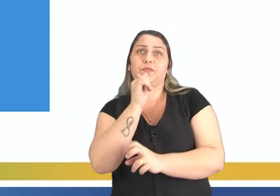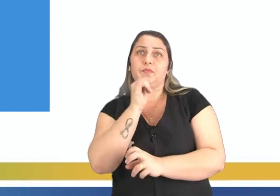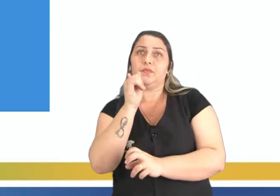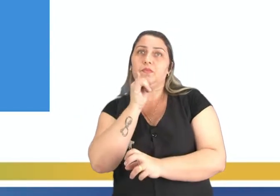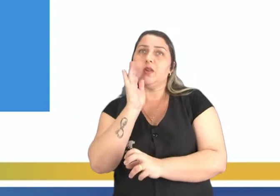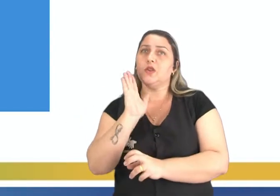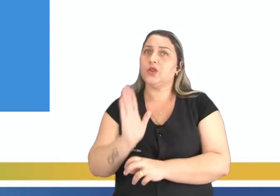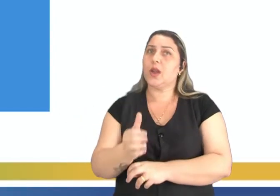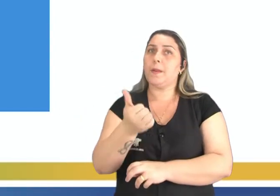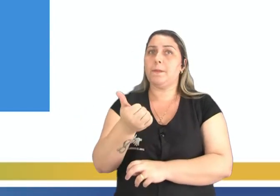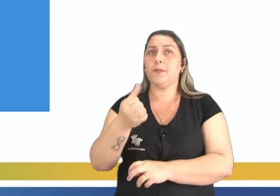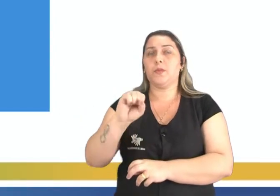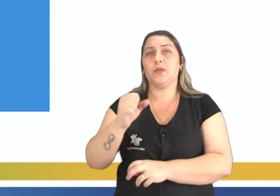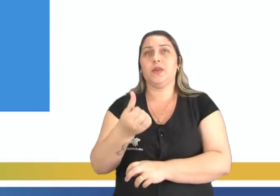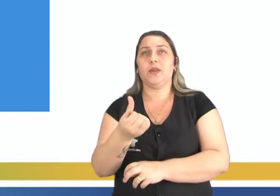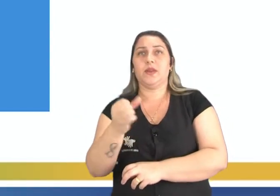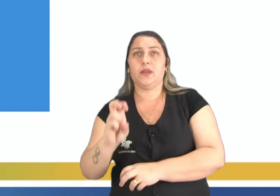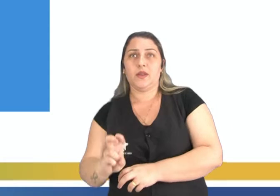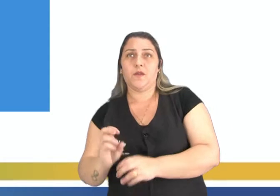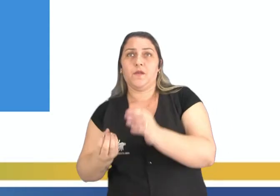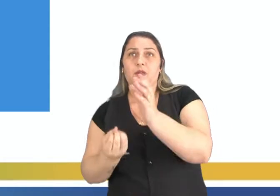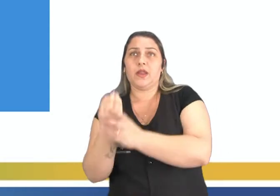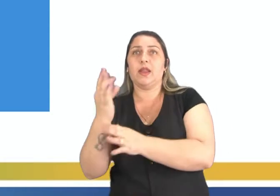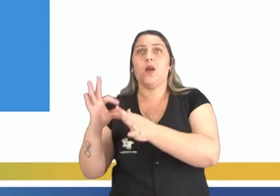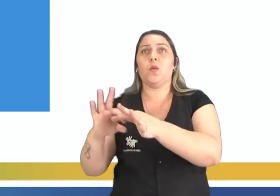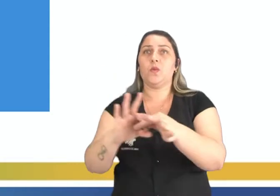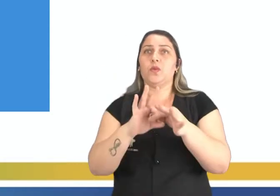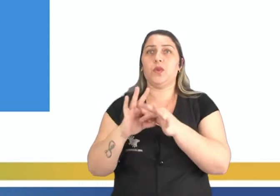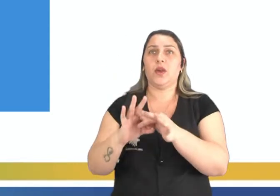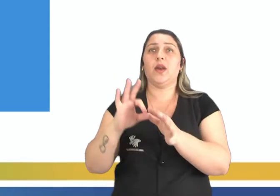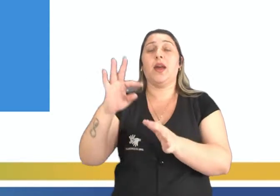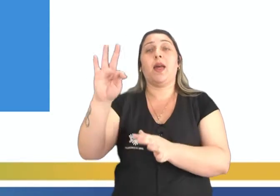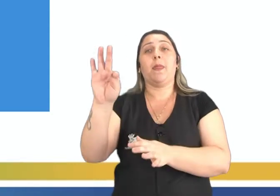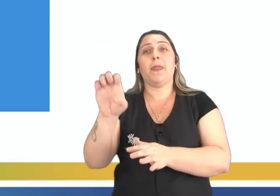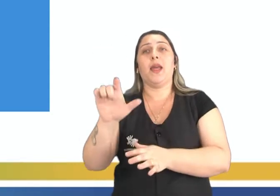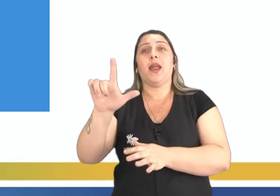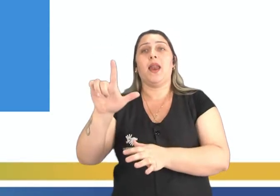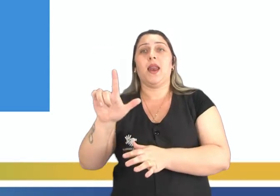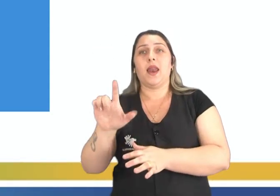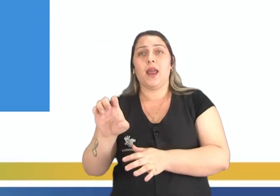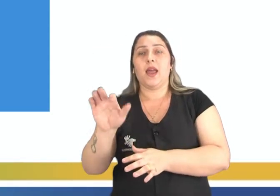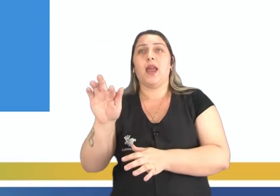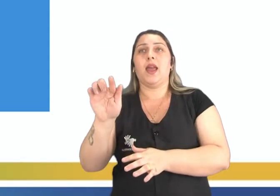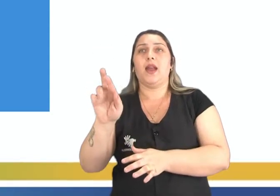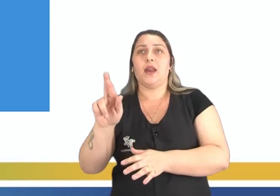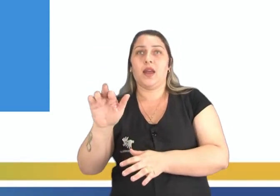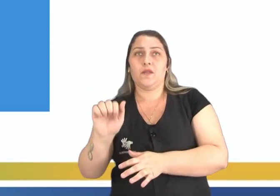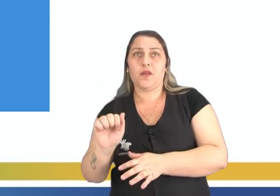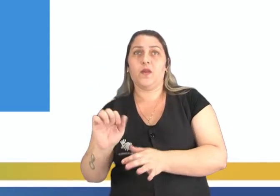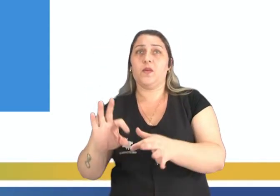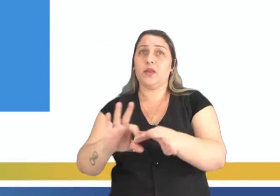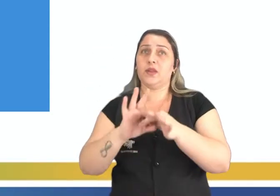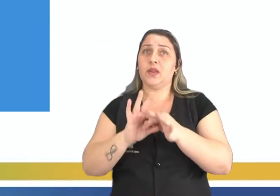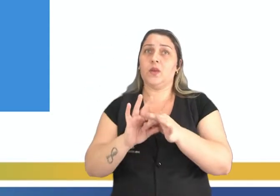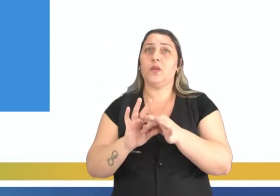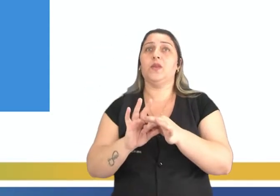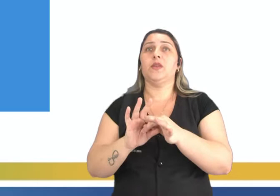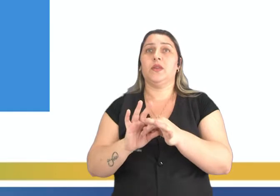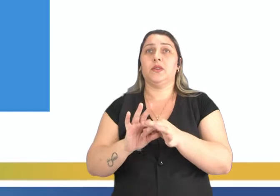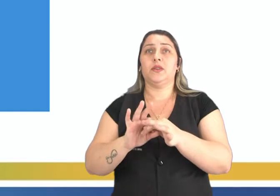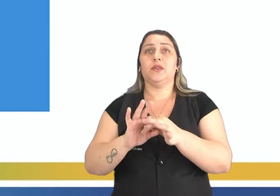em 1865 foi fundada a União Telegráfica Internacional, conhecida hoje como União Internacional